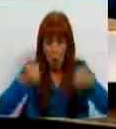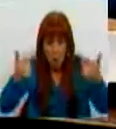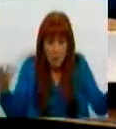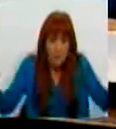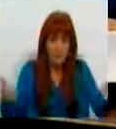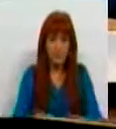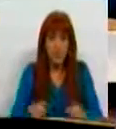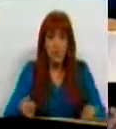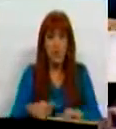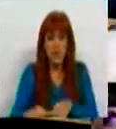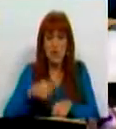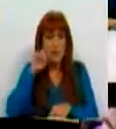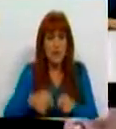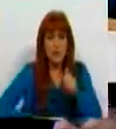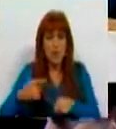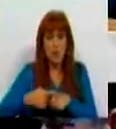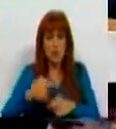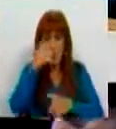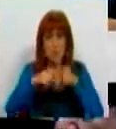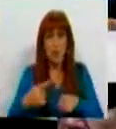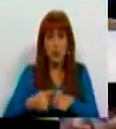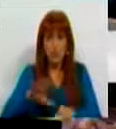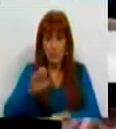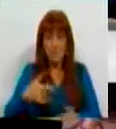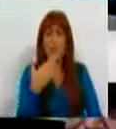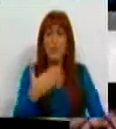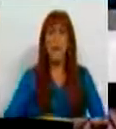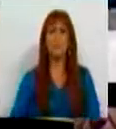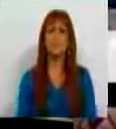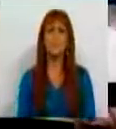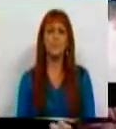defende melhor os interesses dos contribuintes e o interesse nacional. Obrigado. Muito obrigado.